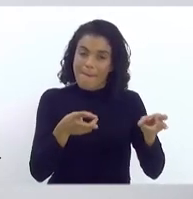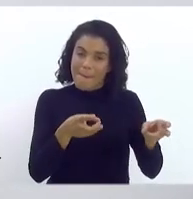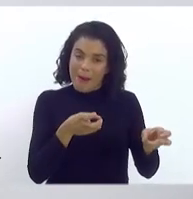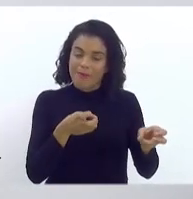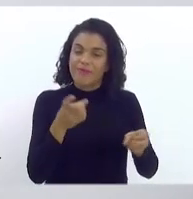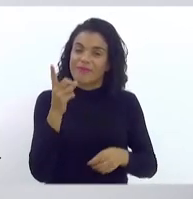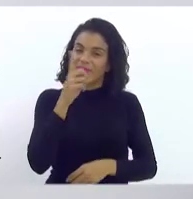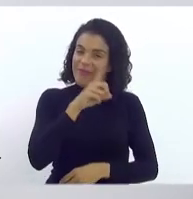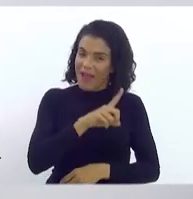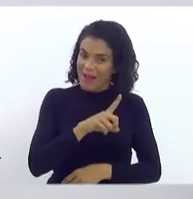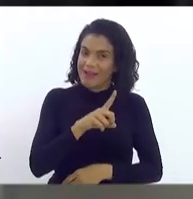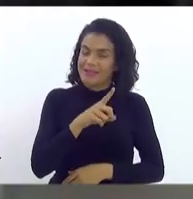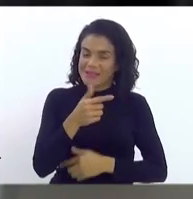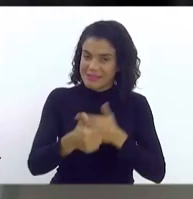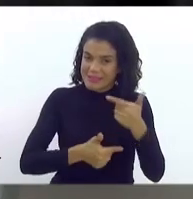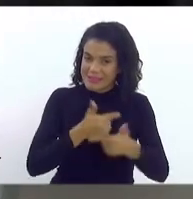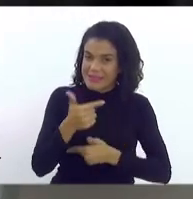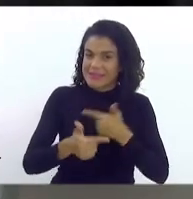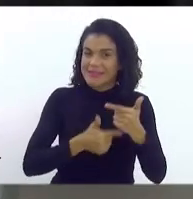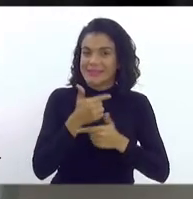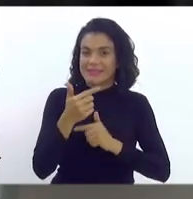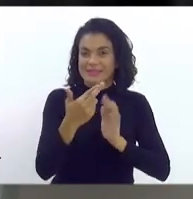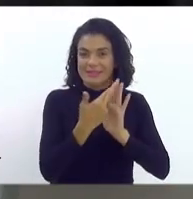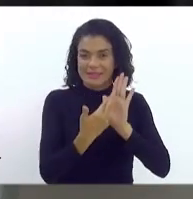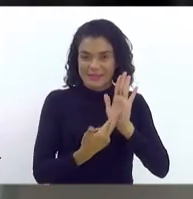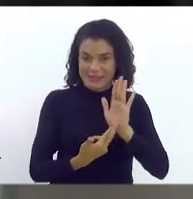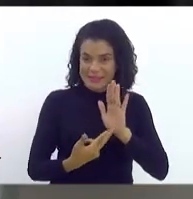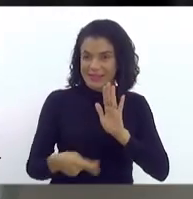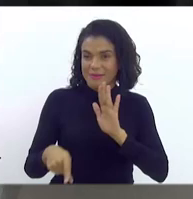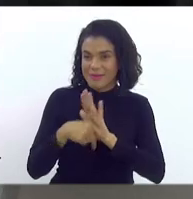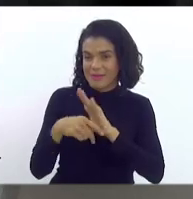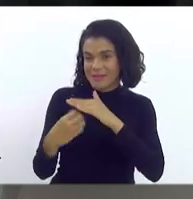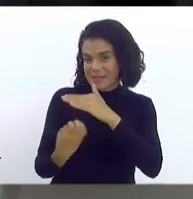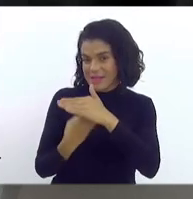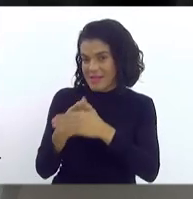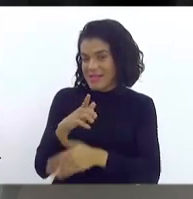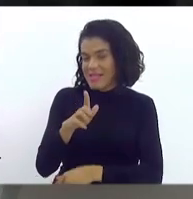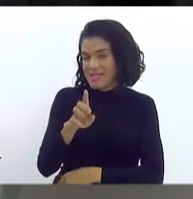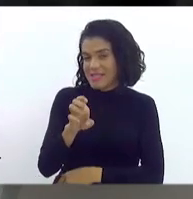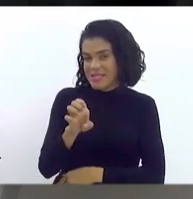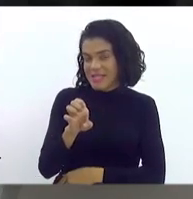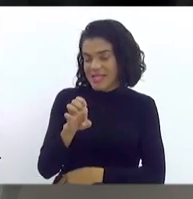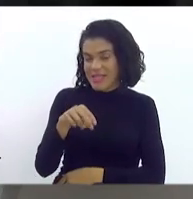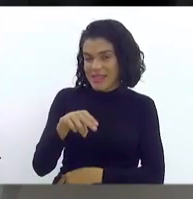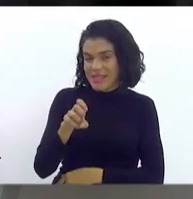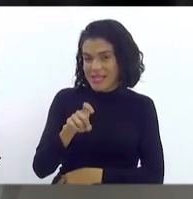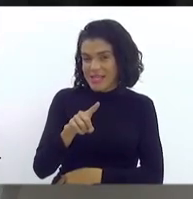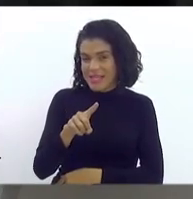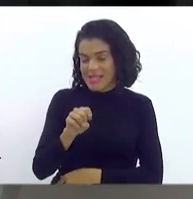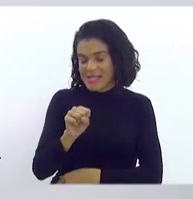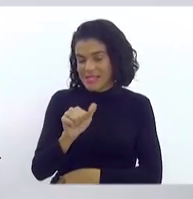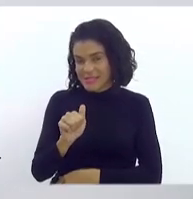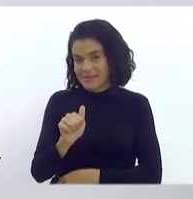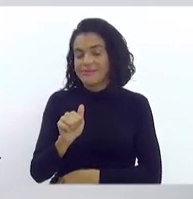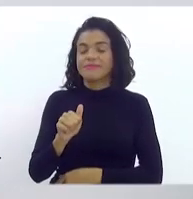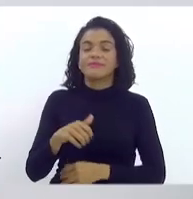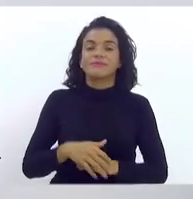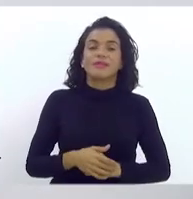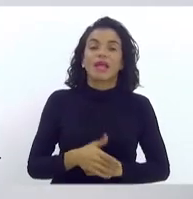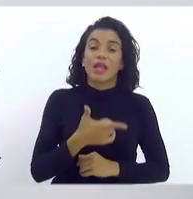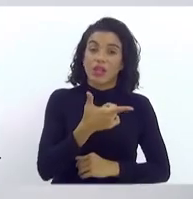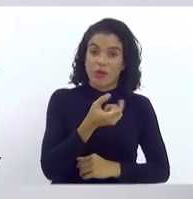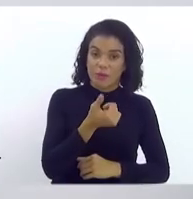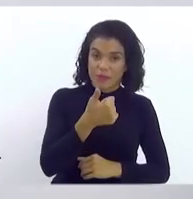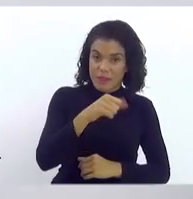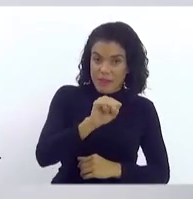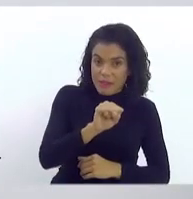algumas falhas na atividade regulatória da Genessa. Por exemplo, a revisão quinquenal que teria que ser executada em 2018,